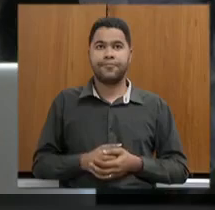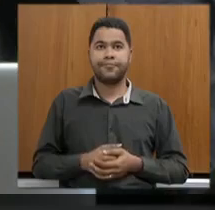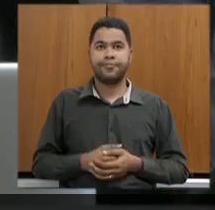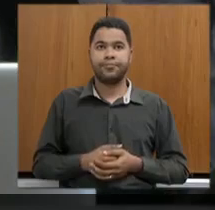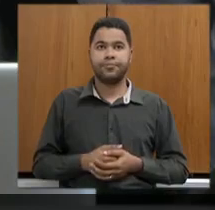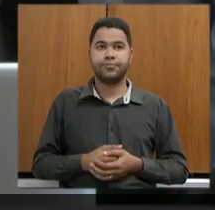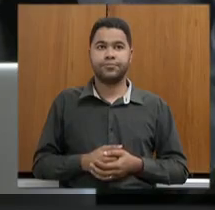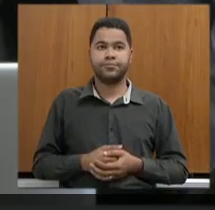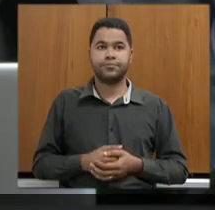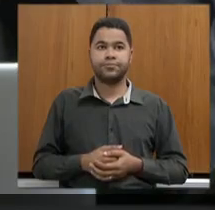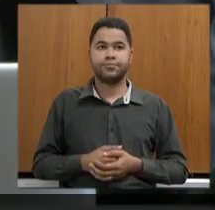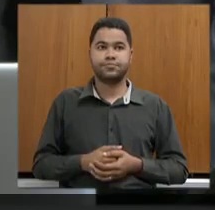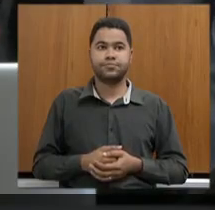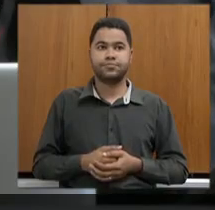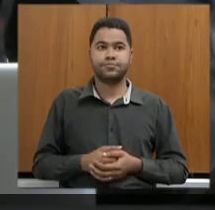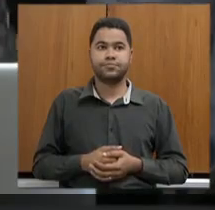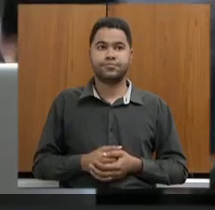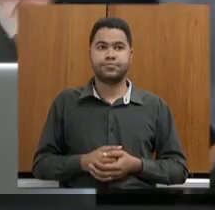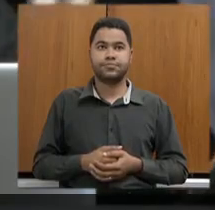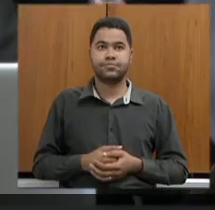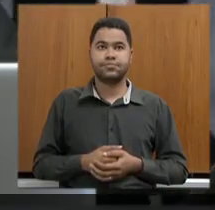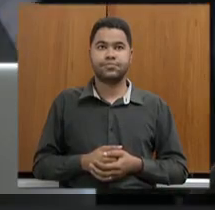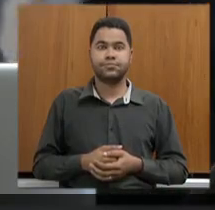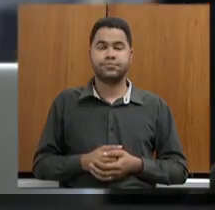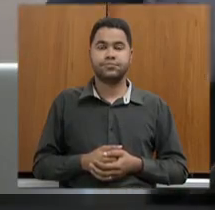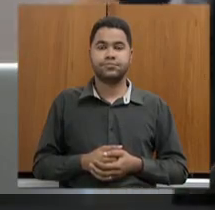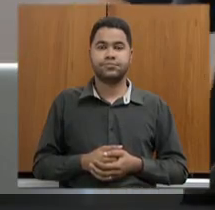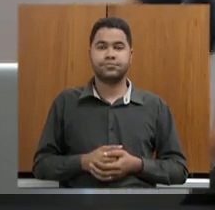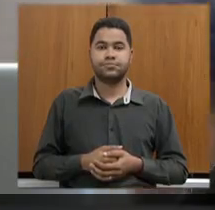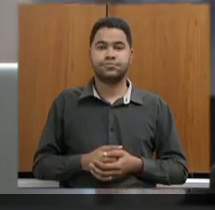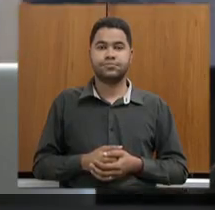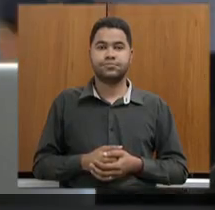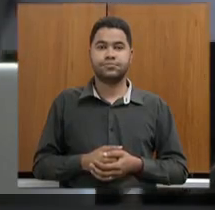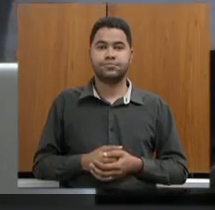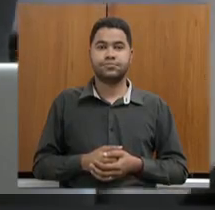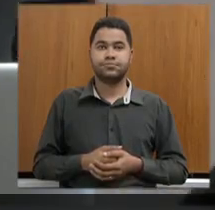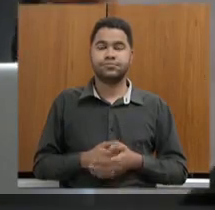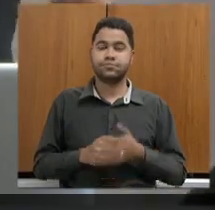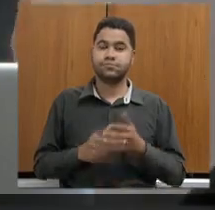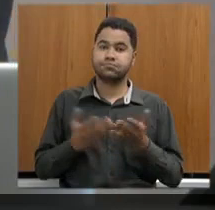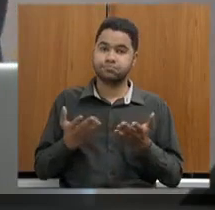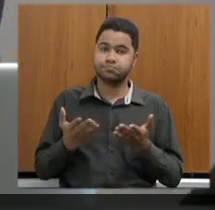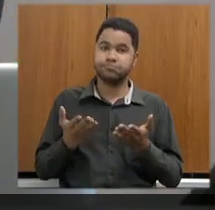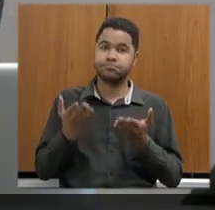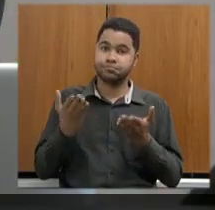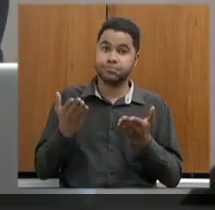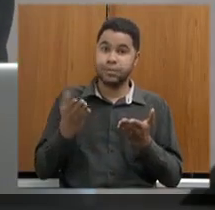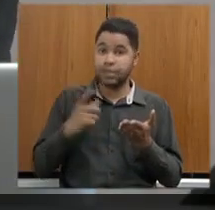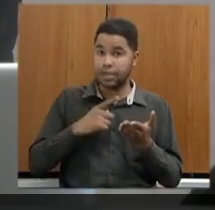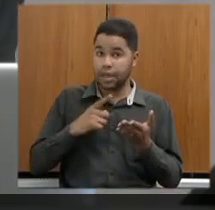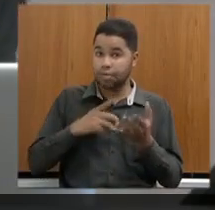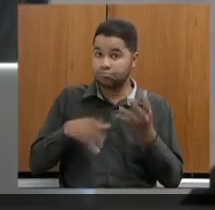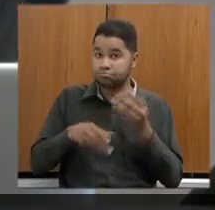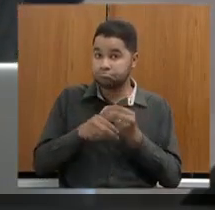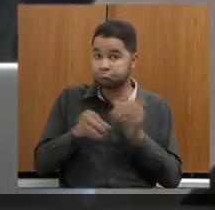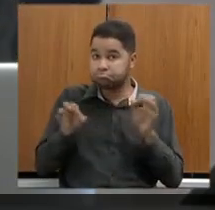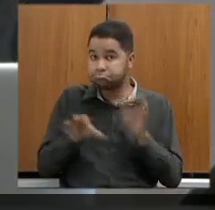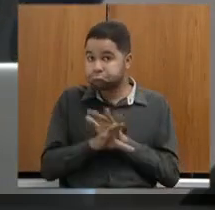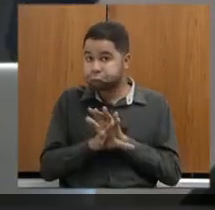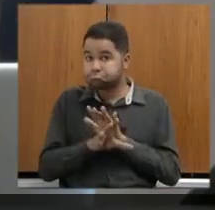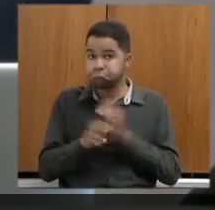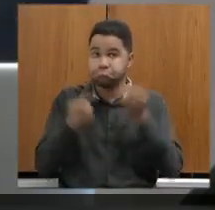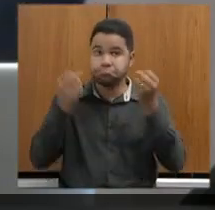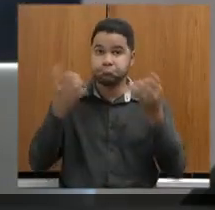se liga menina você me dá o comandante-geral da Polícia Militar se é alguma consideração